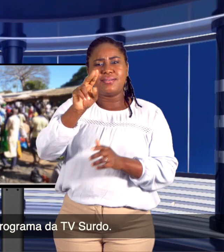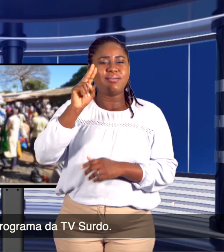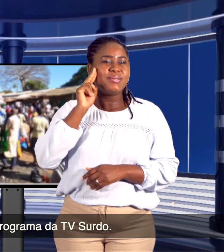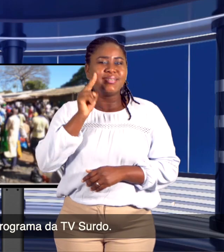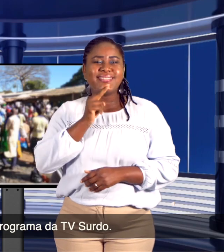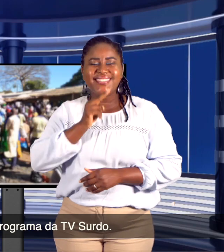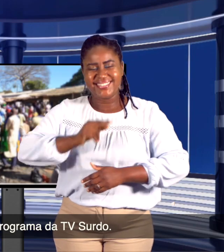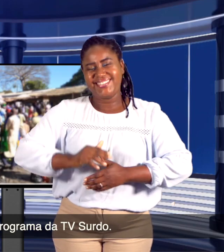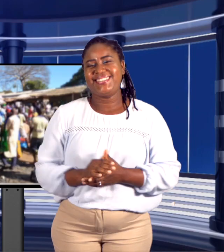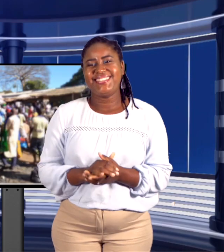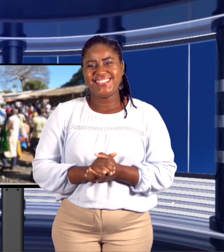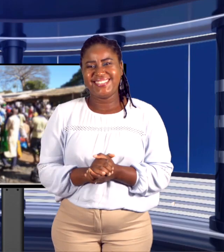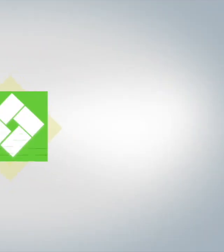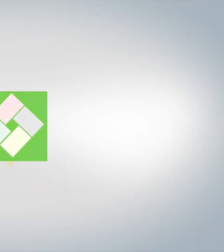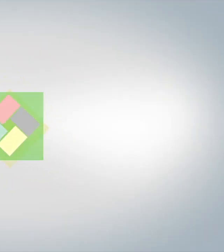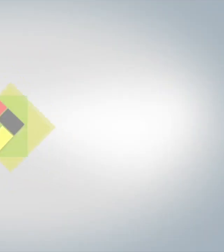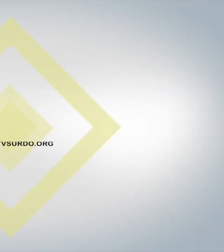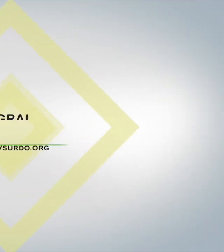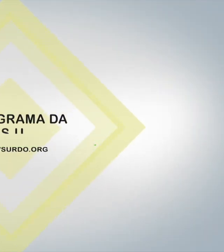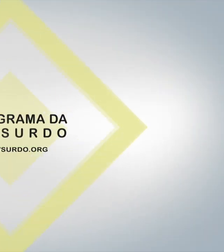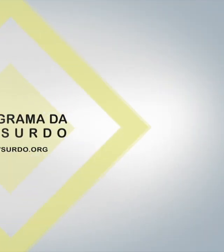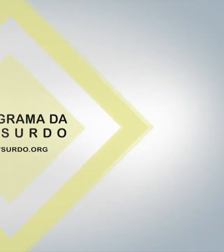ar o programa da TV Surdo.